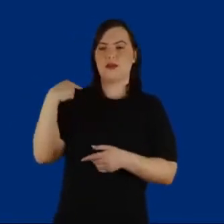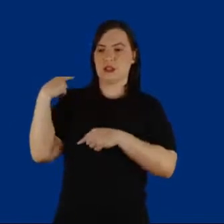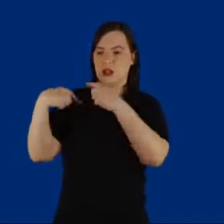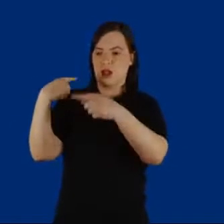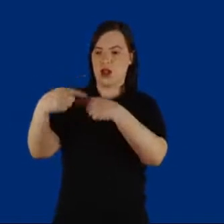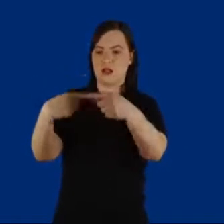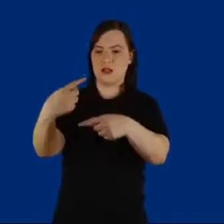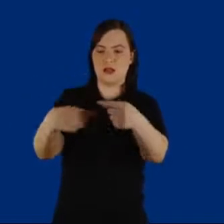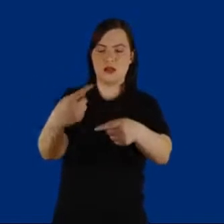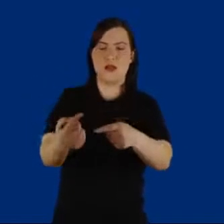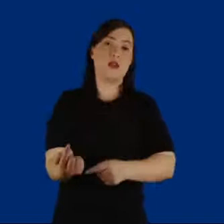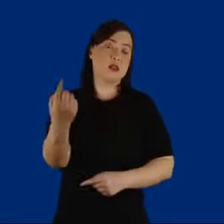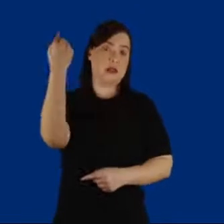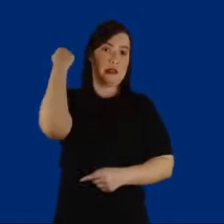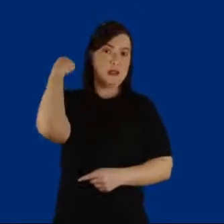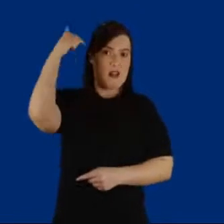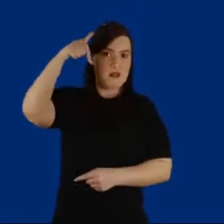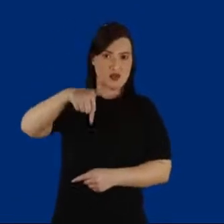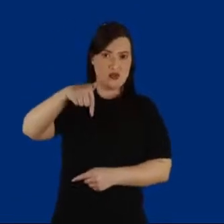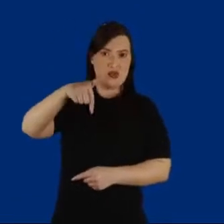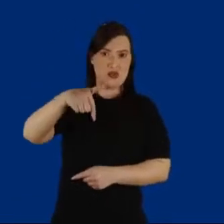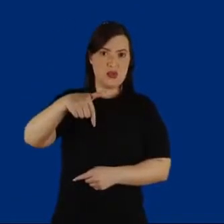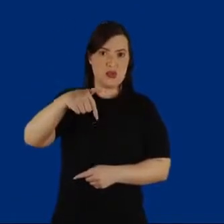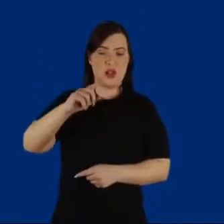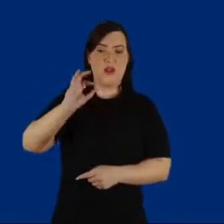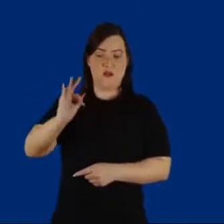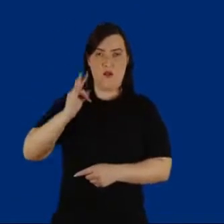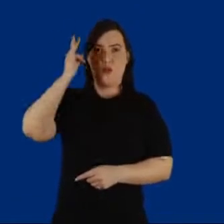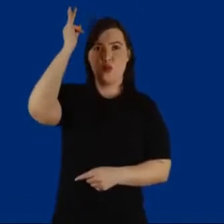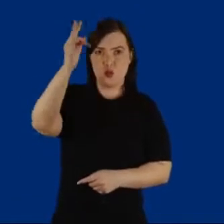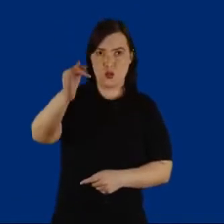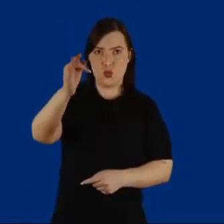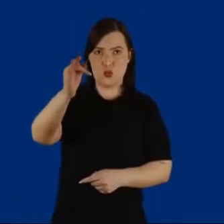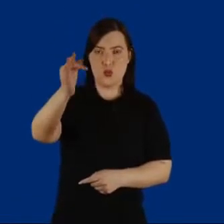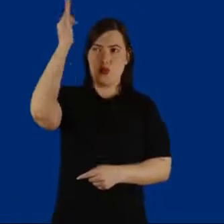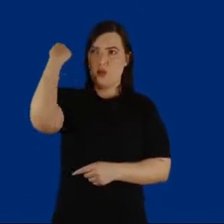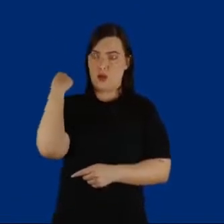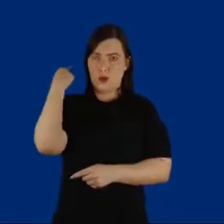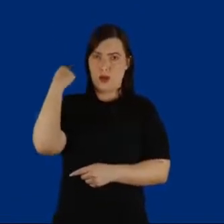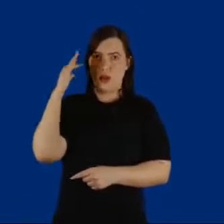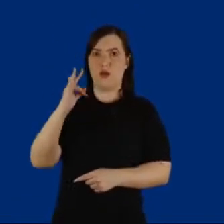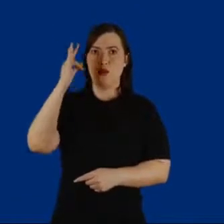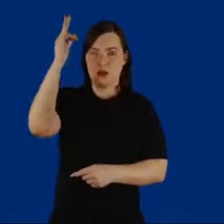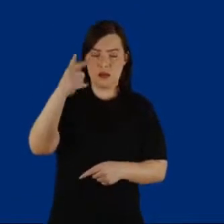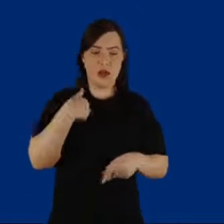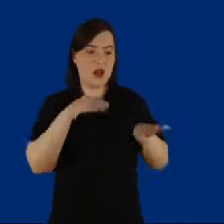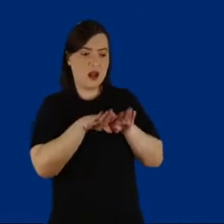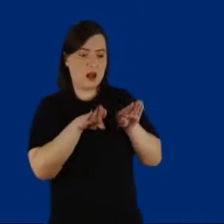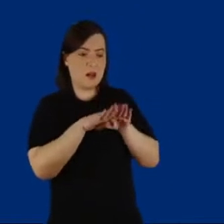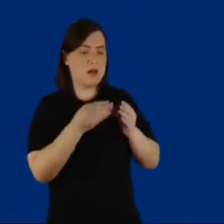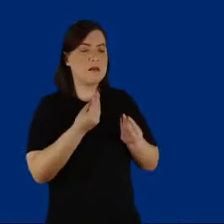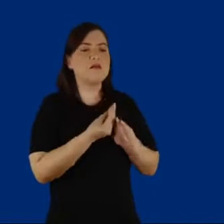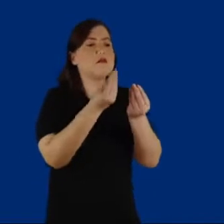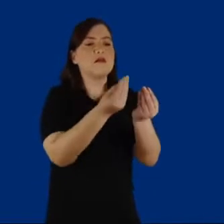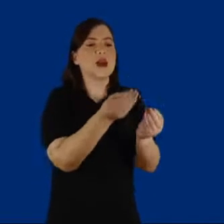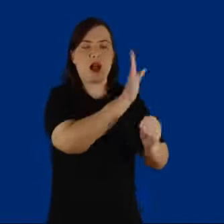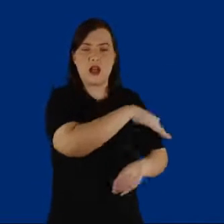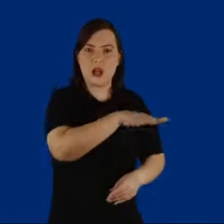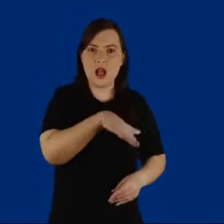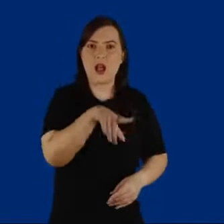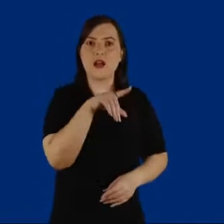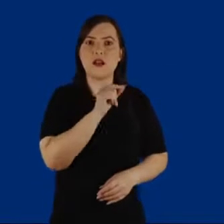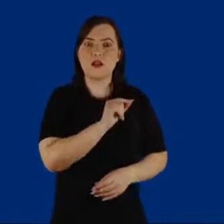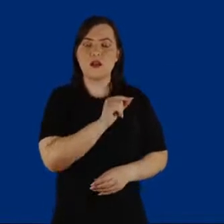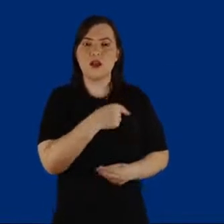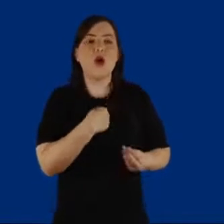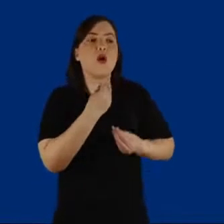de você, 7 gerações atrás de você e 7 gerações à sua frente, quando você pensa no que você vai dar às crianças e como